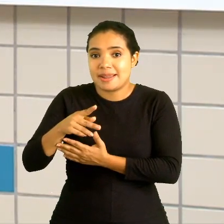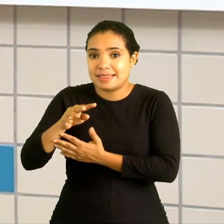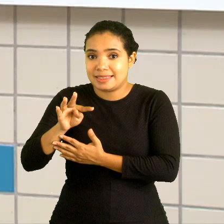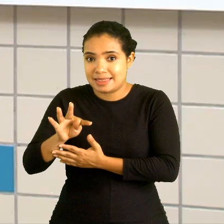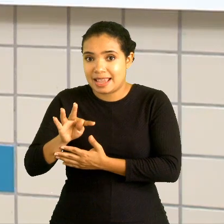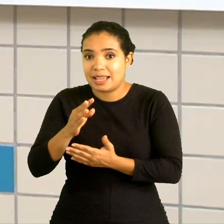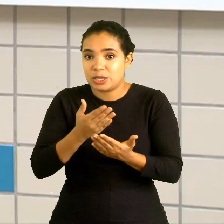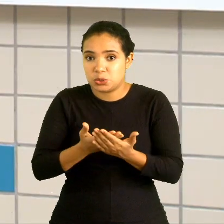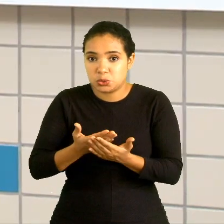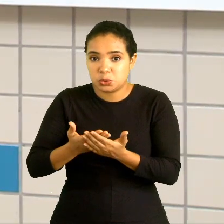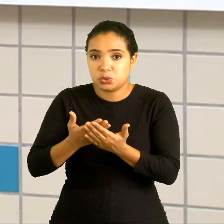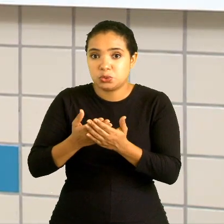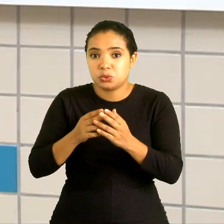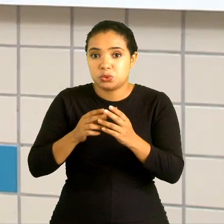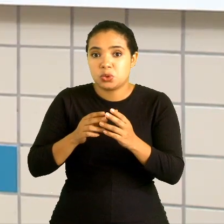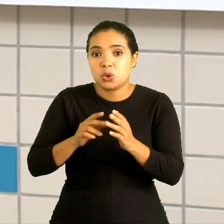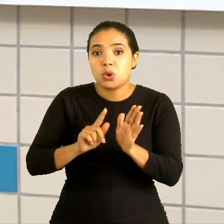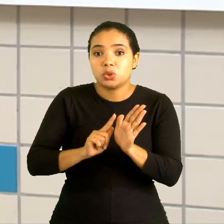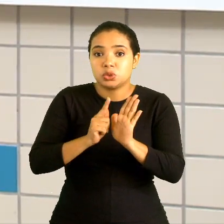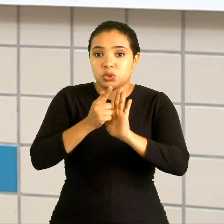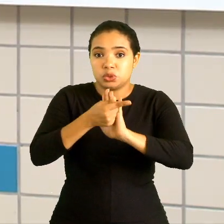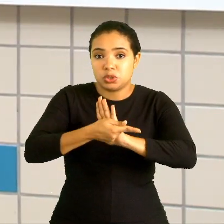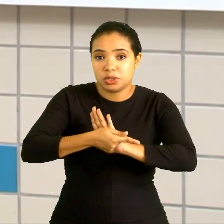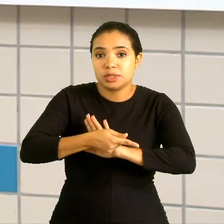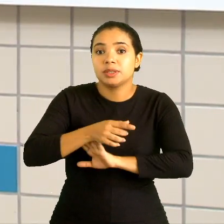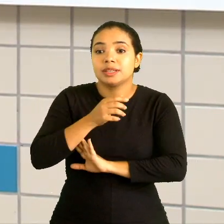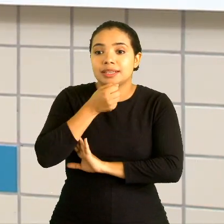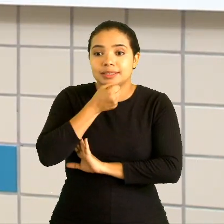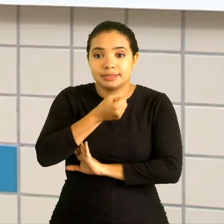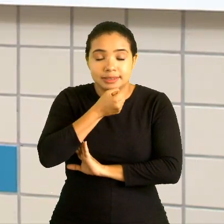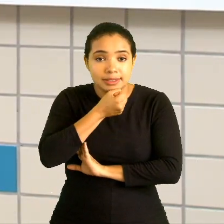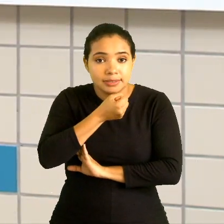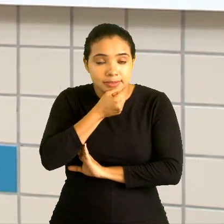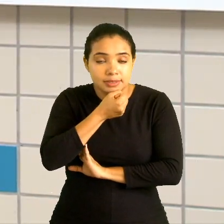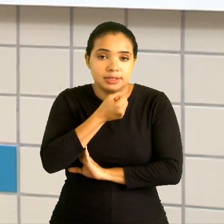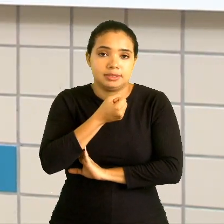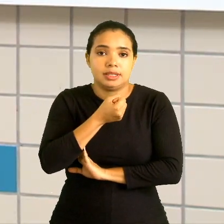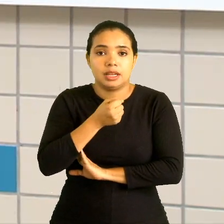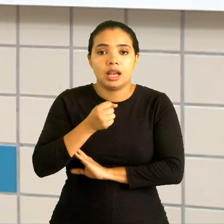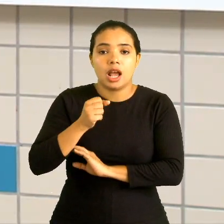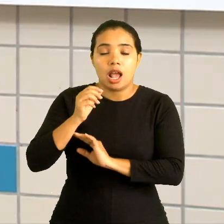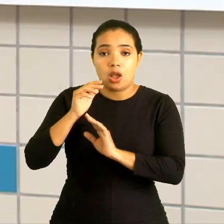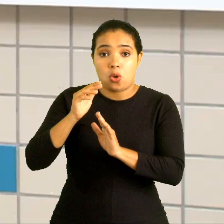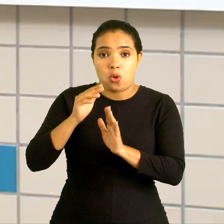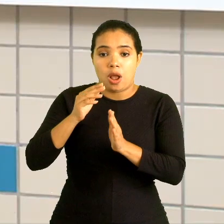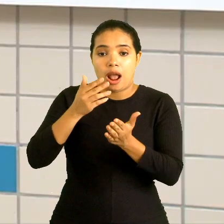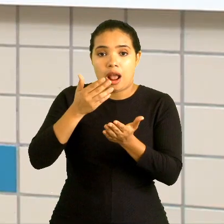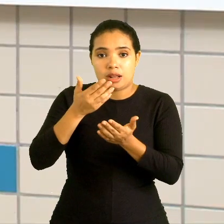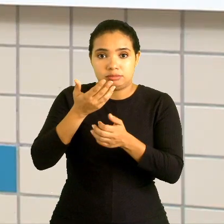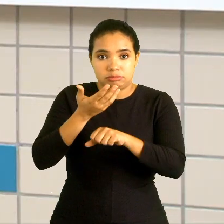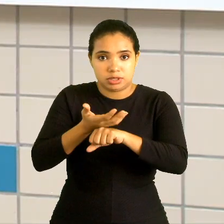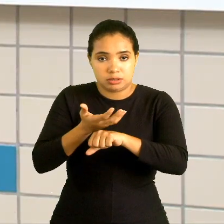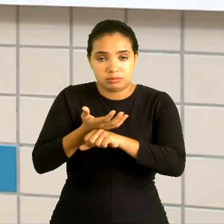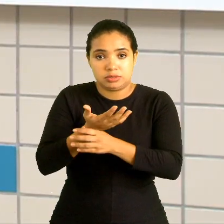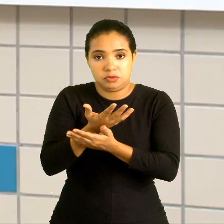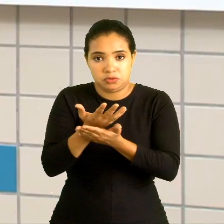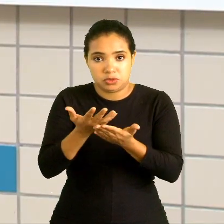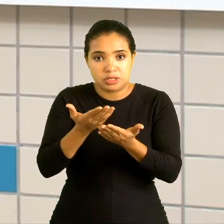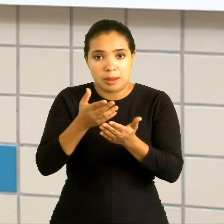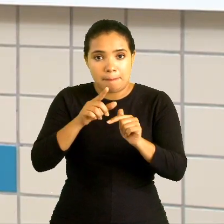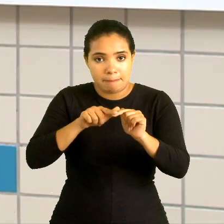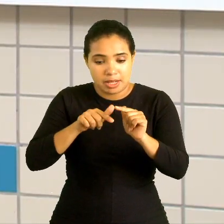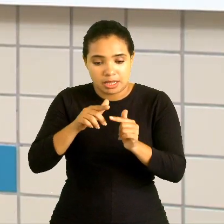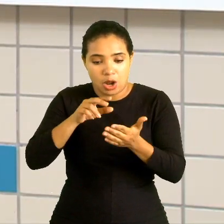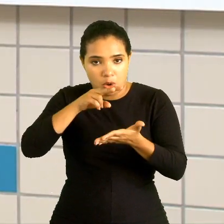vamos estudar sobre o gênero entrevista. No material de vocês tem uma proposta para elaborar uma entrevista